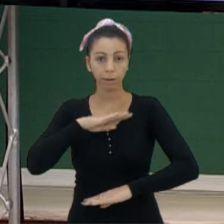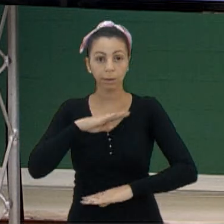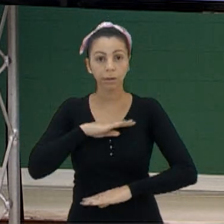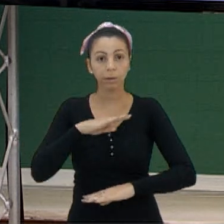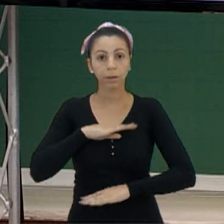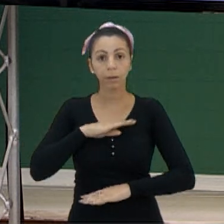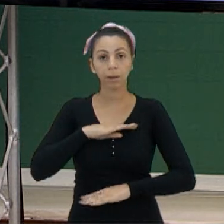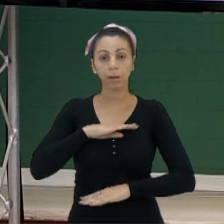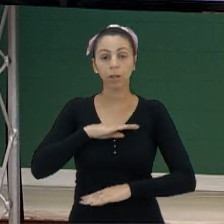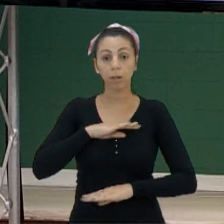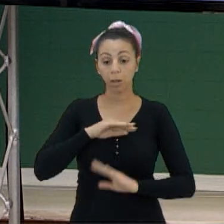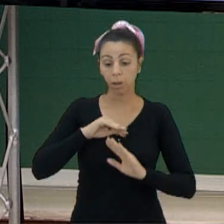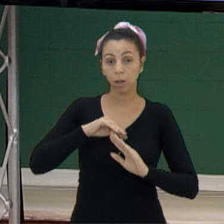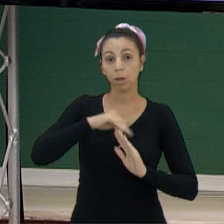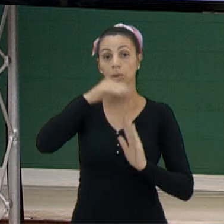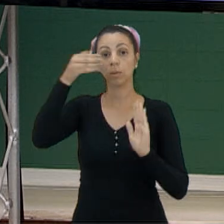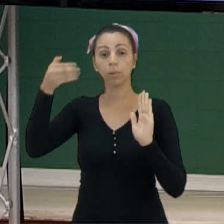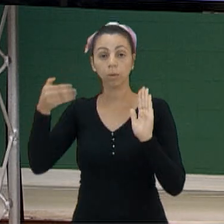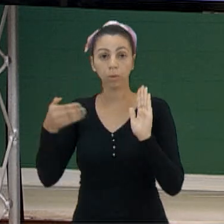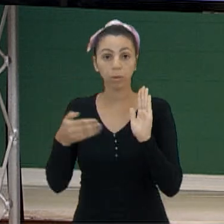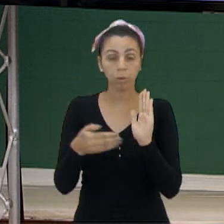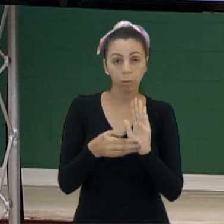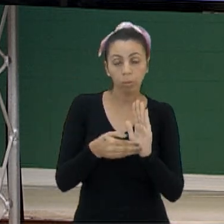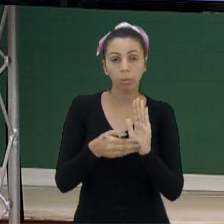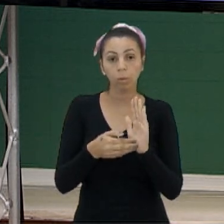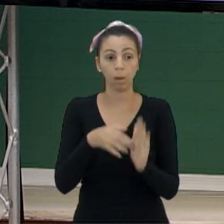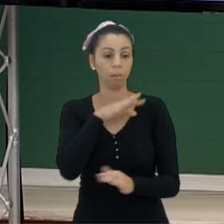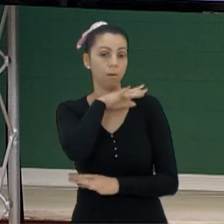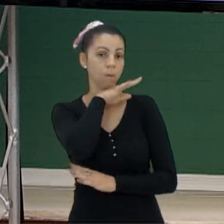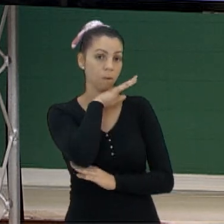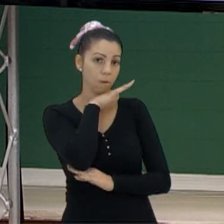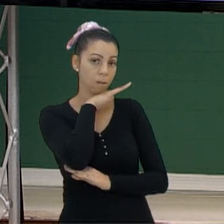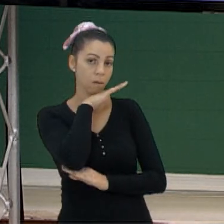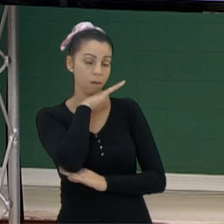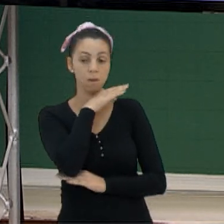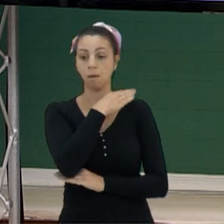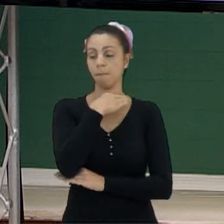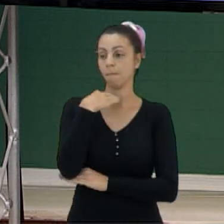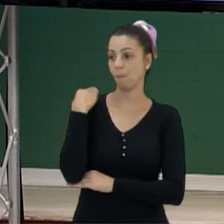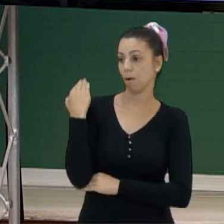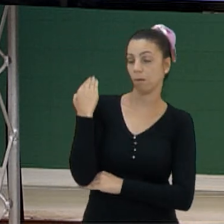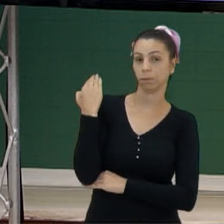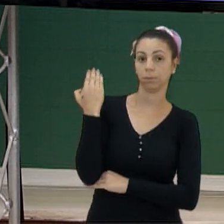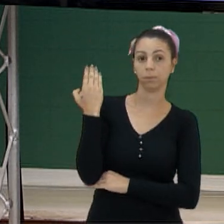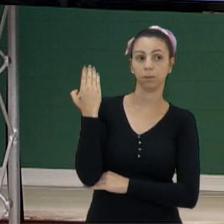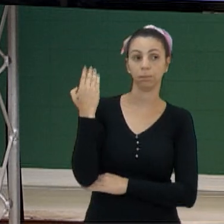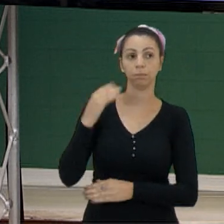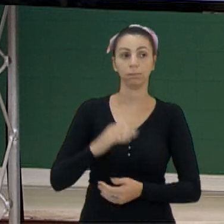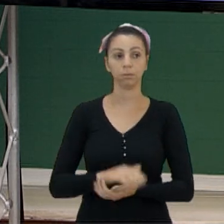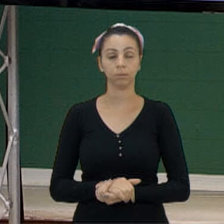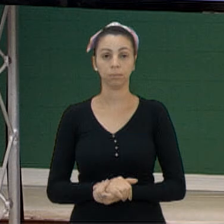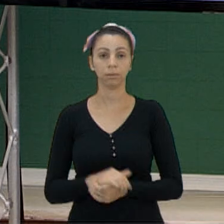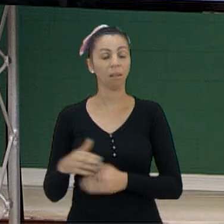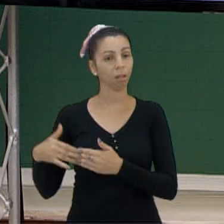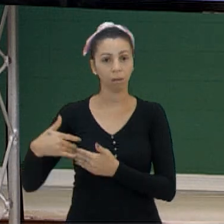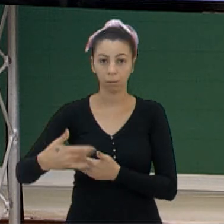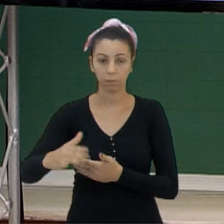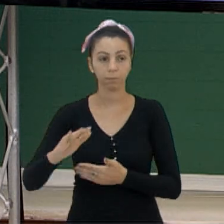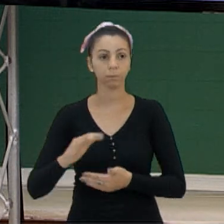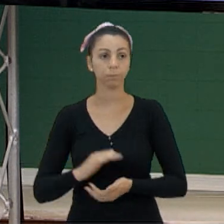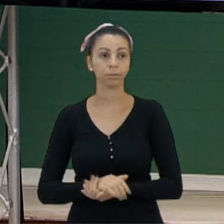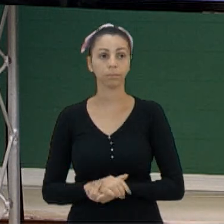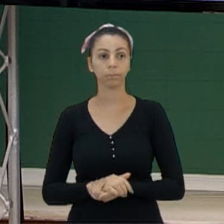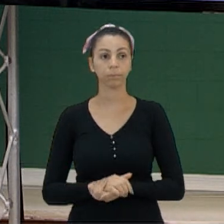antagônico, tudo vai ser levado para o lado negro da coisa. Então é sempre a morte de não sei quem, né? Por aí vai. A